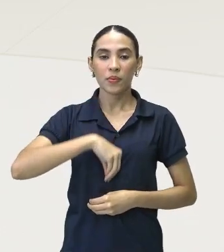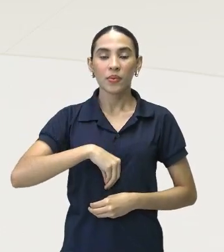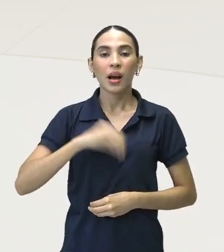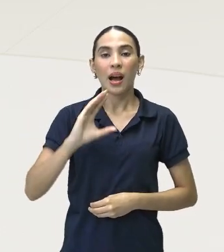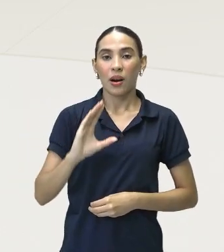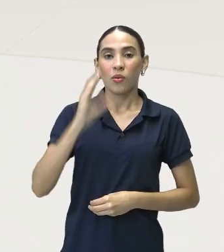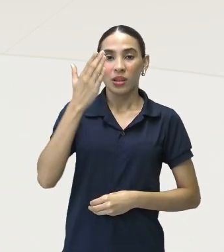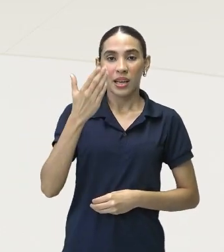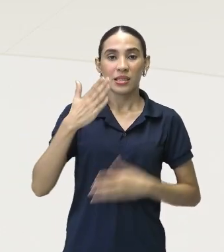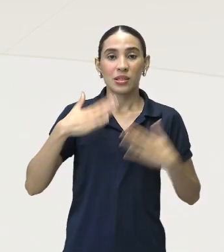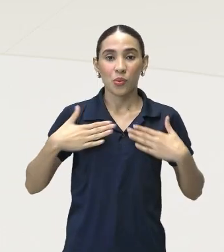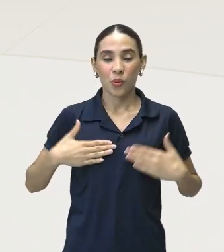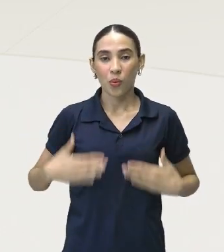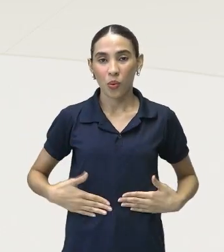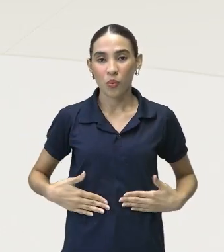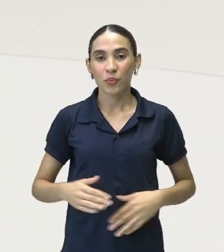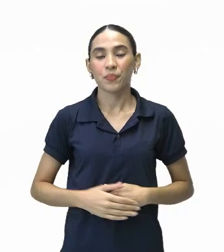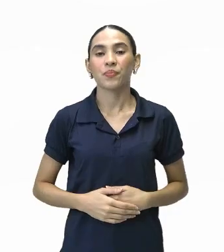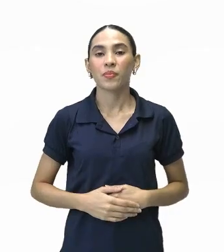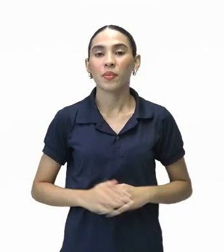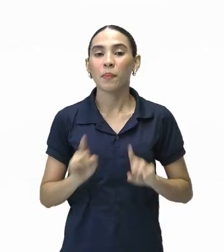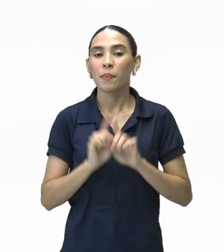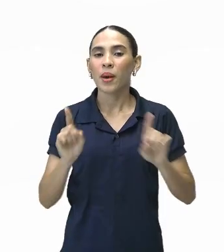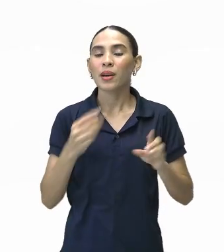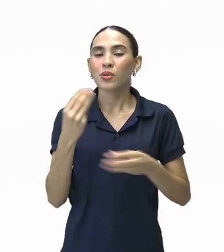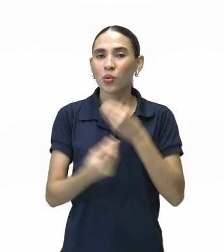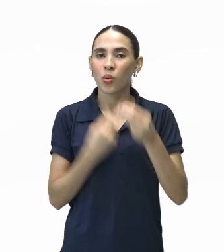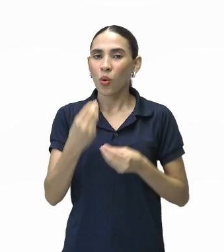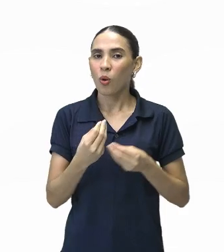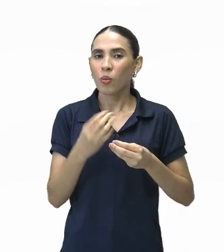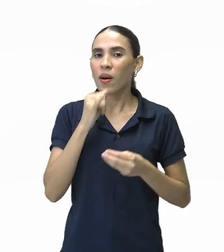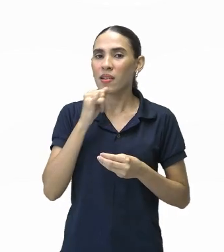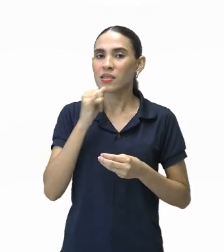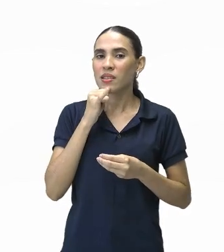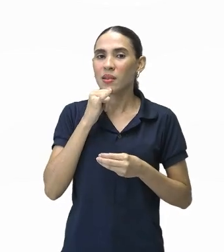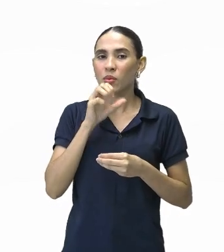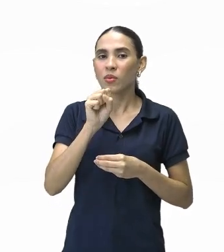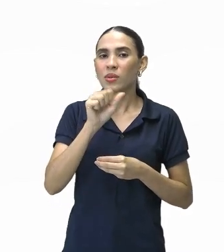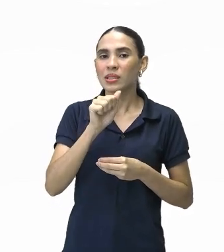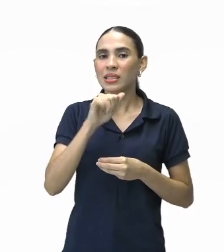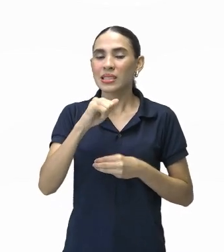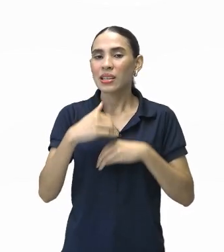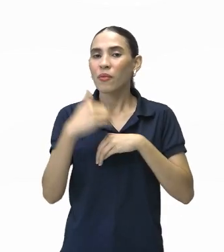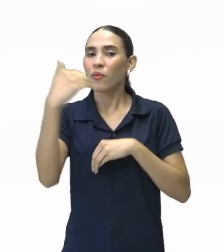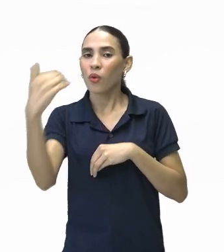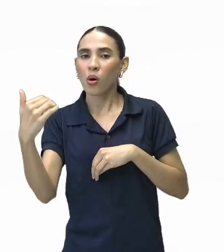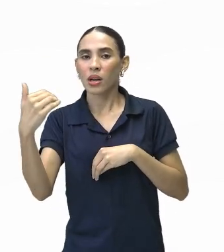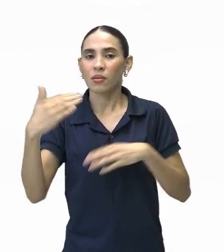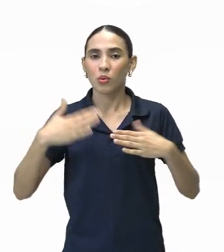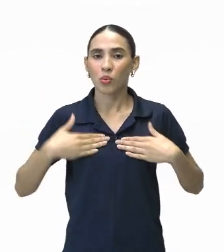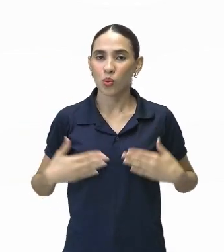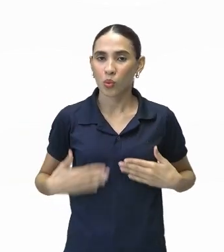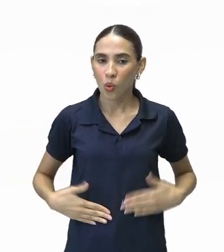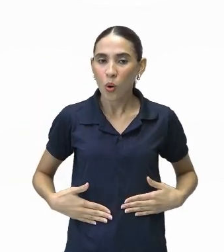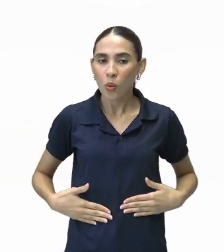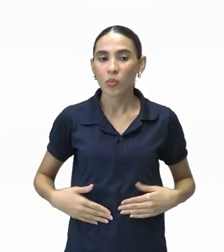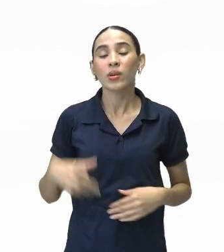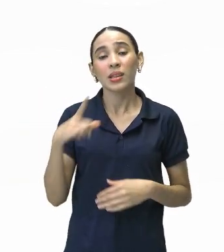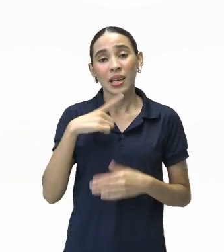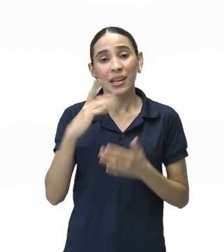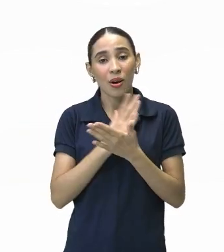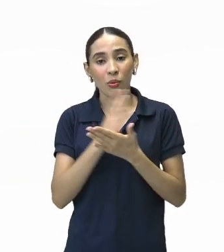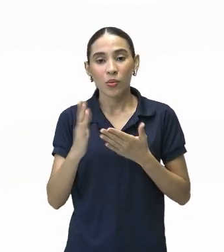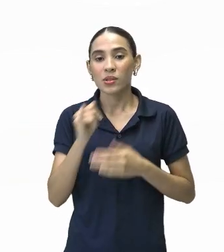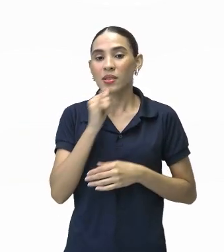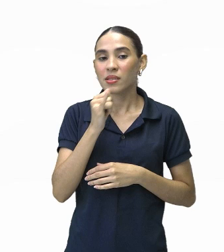funciona dentro do nosso corpo. E como é que ele sai do corpo, professora? Nós temos aí alguns itens para